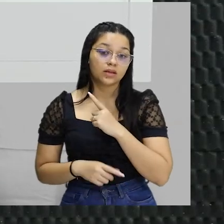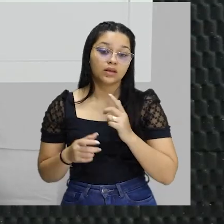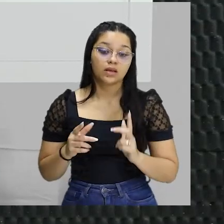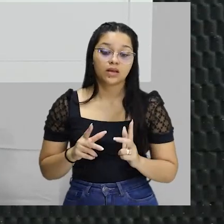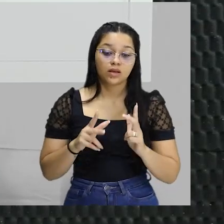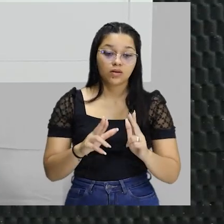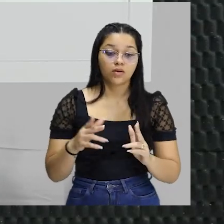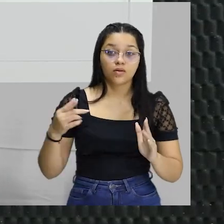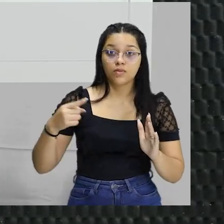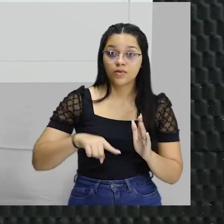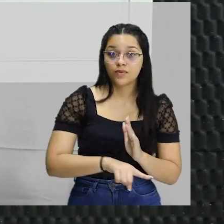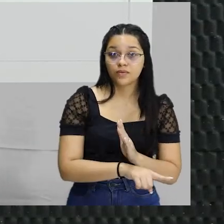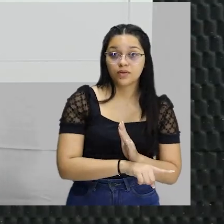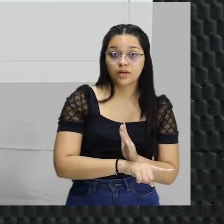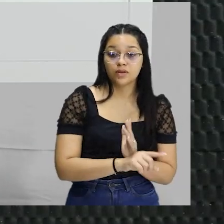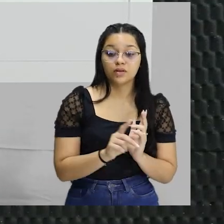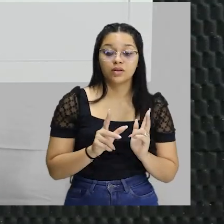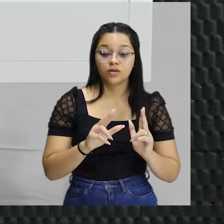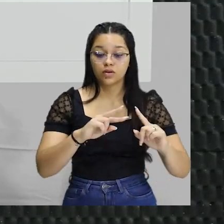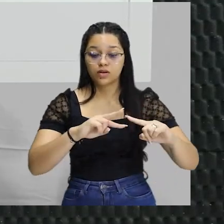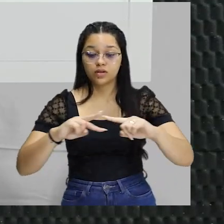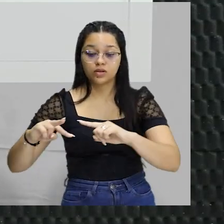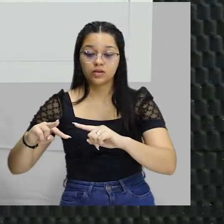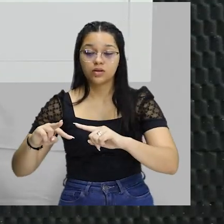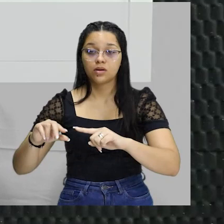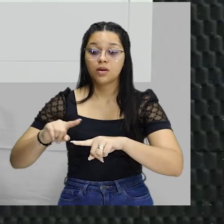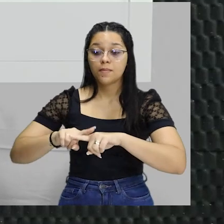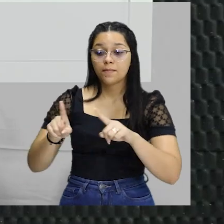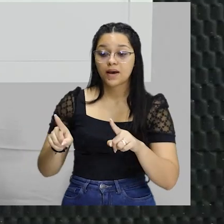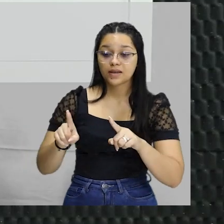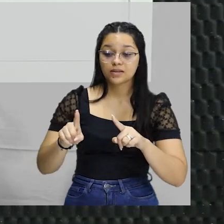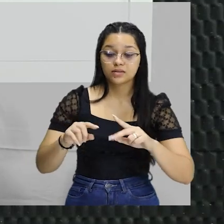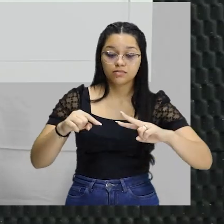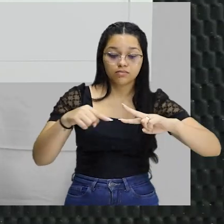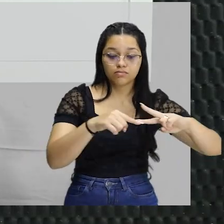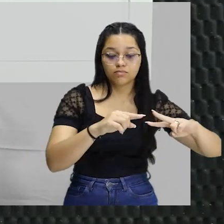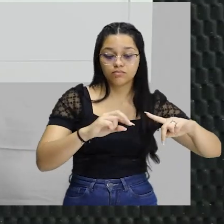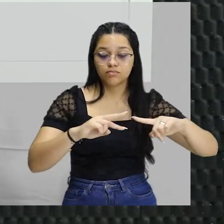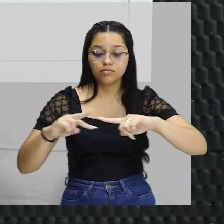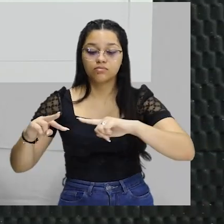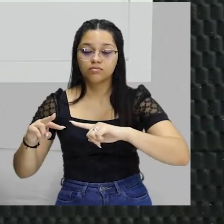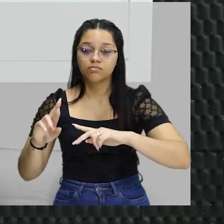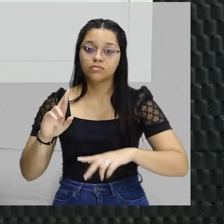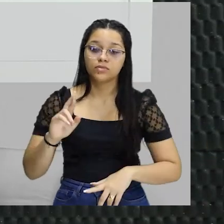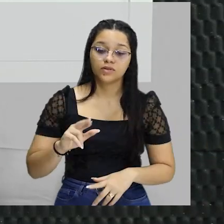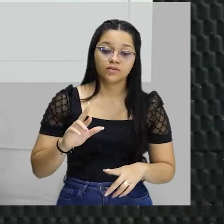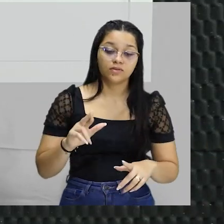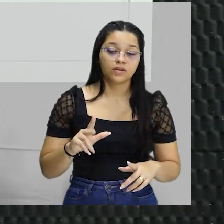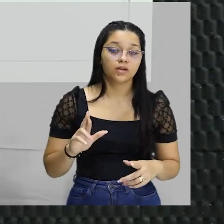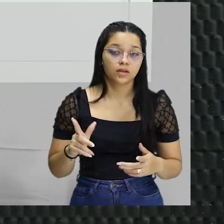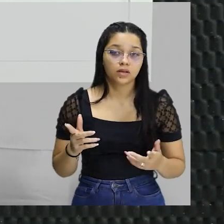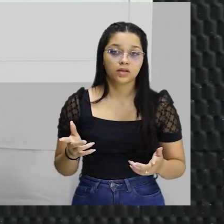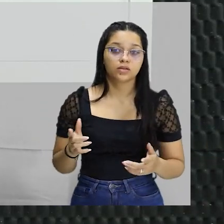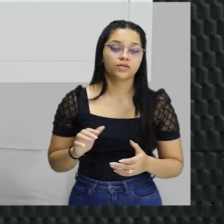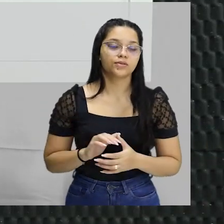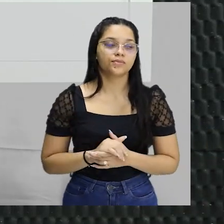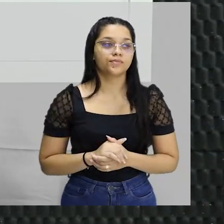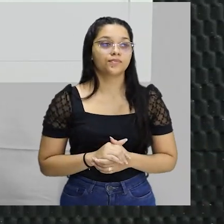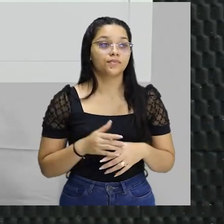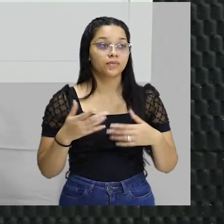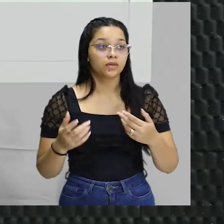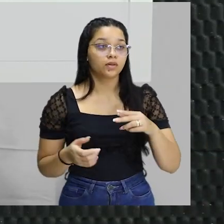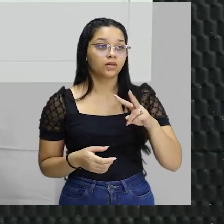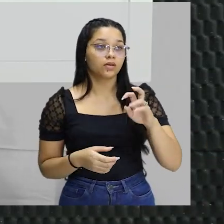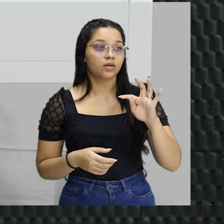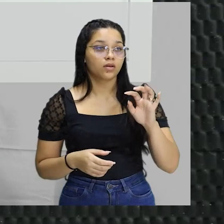mesma intensidade, a mesma direção, porém sentidos opostos. Ok? Ou seja, um vetor